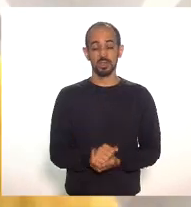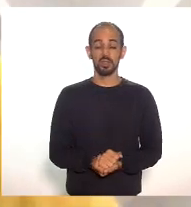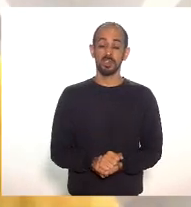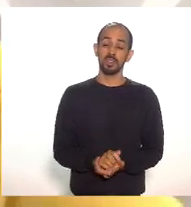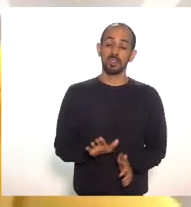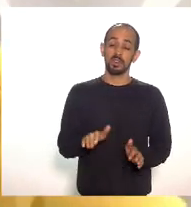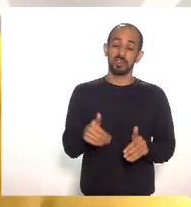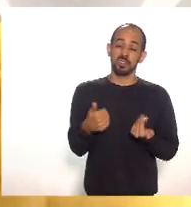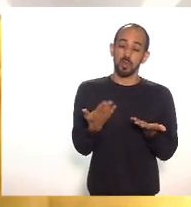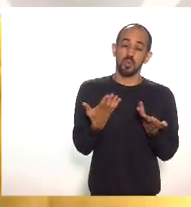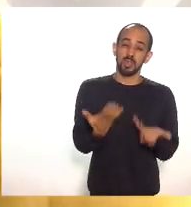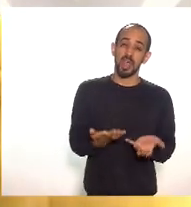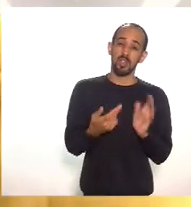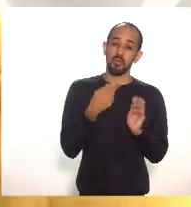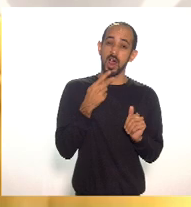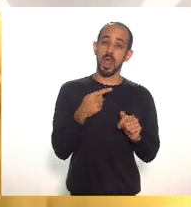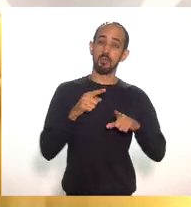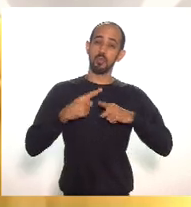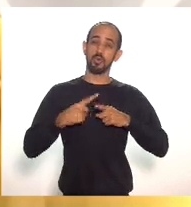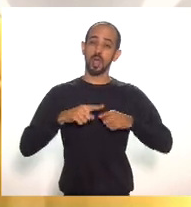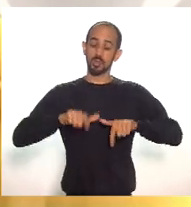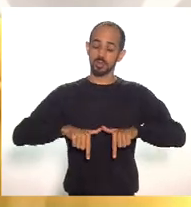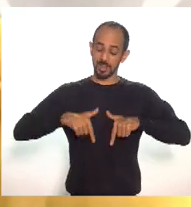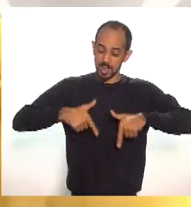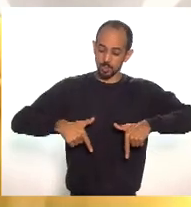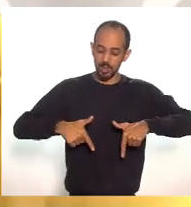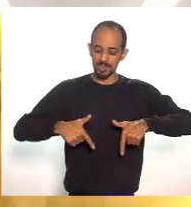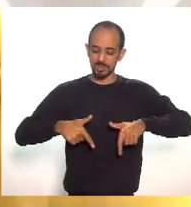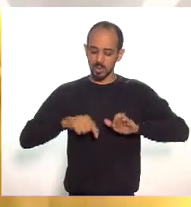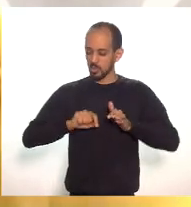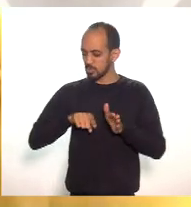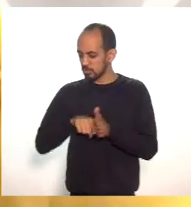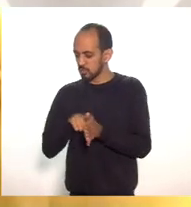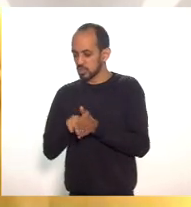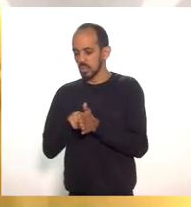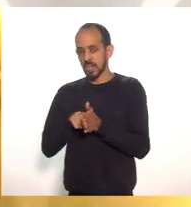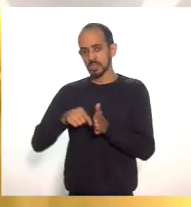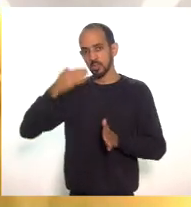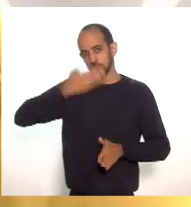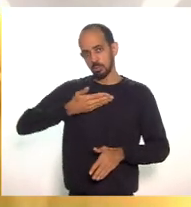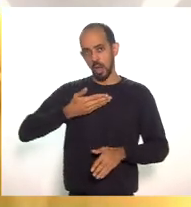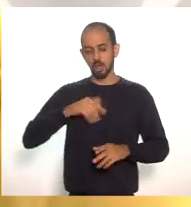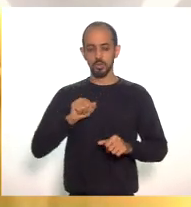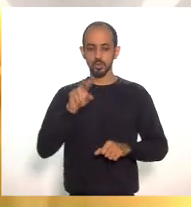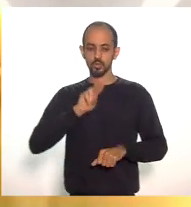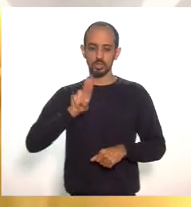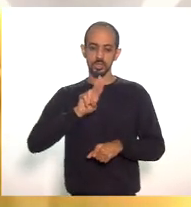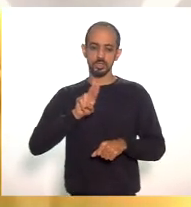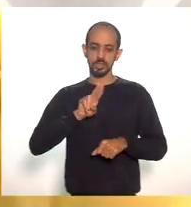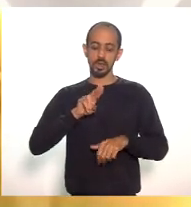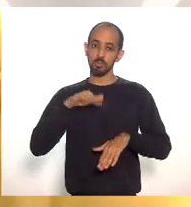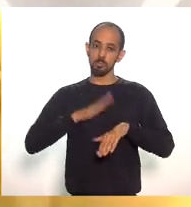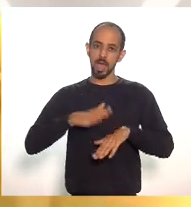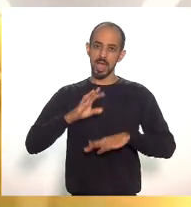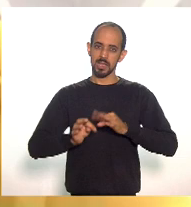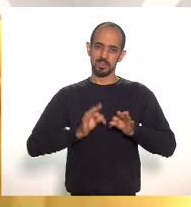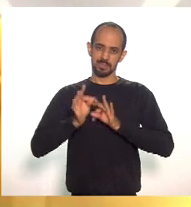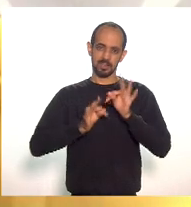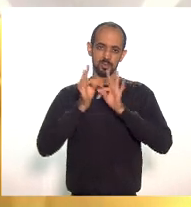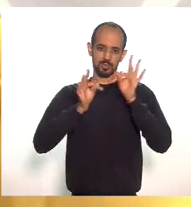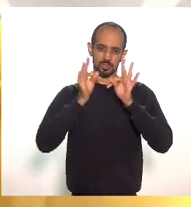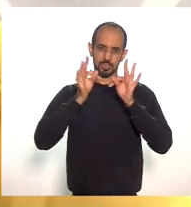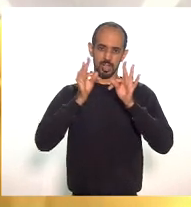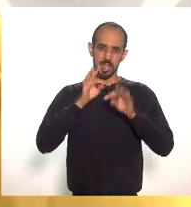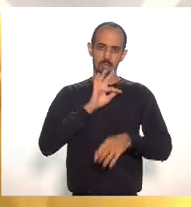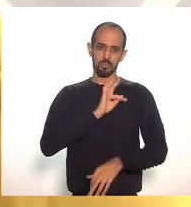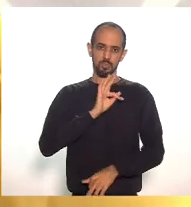aqui é pela atuação da polícia civil na coleta de provas e utilizando cada vez mais a tecnologia a